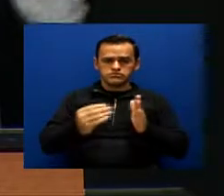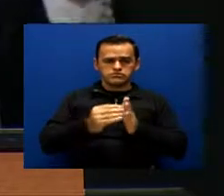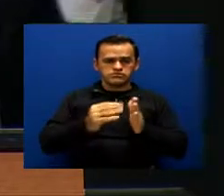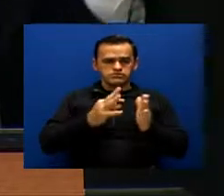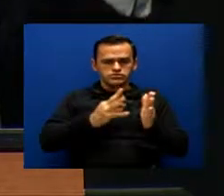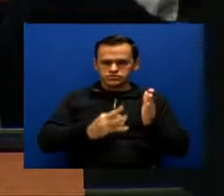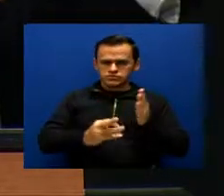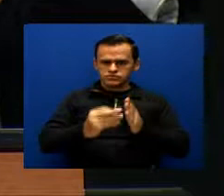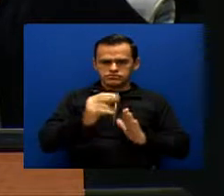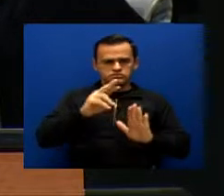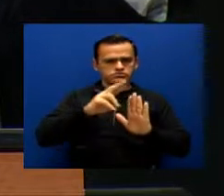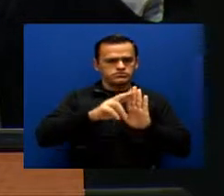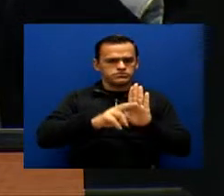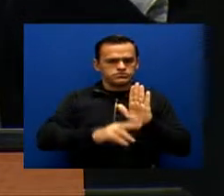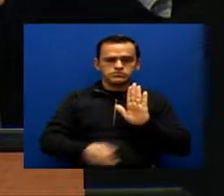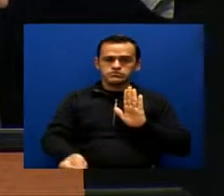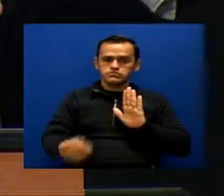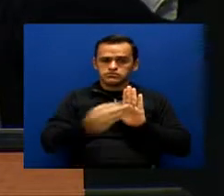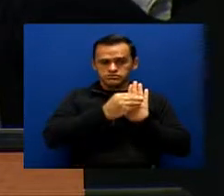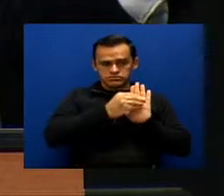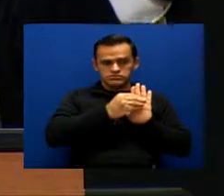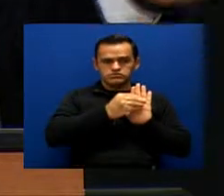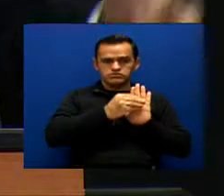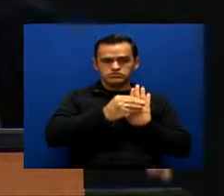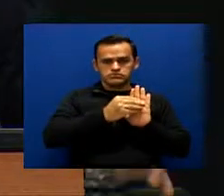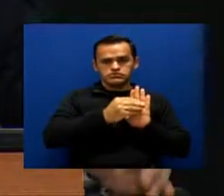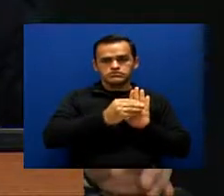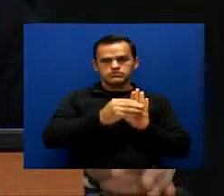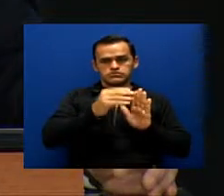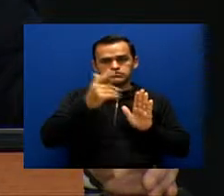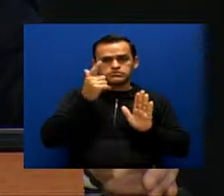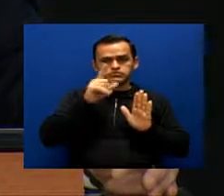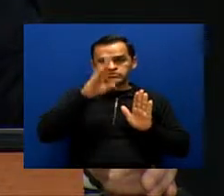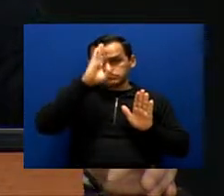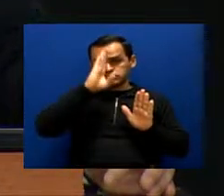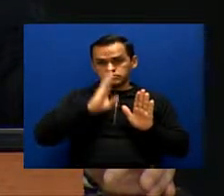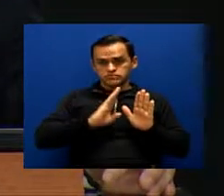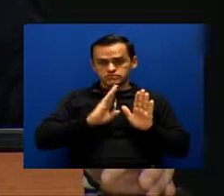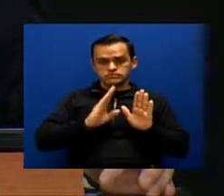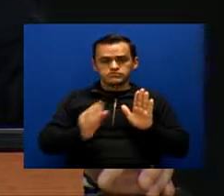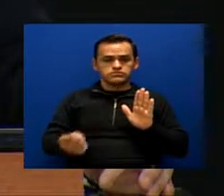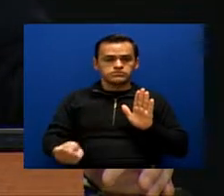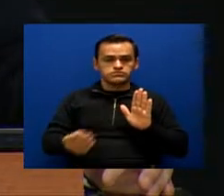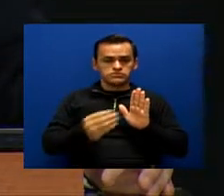os requisitos que já exige para que essa pessoa tenha essa gratuidade, incluo